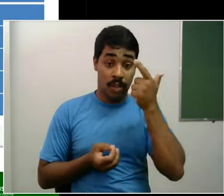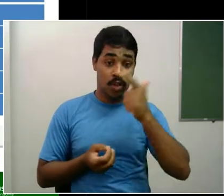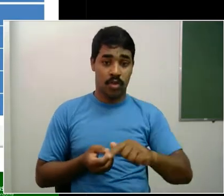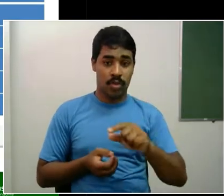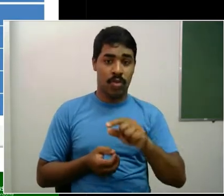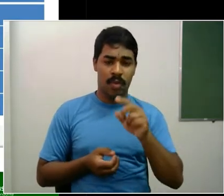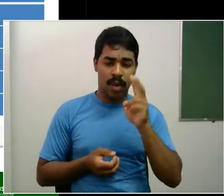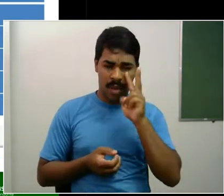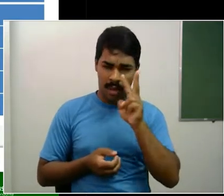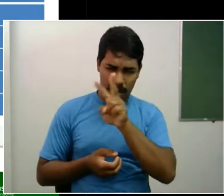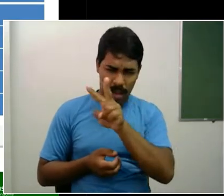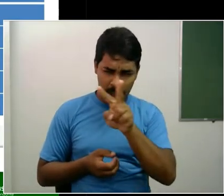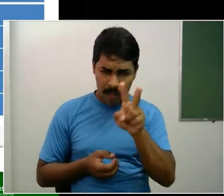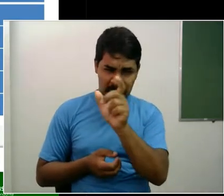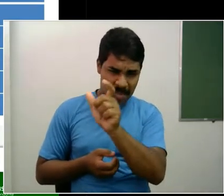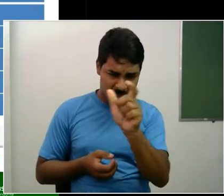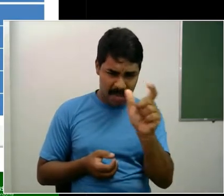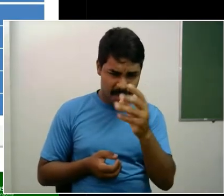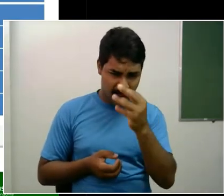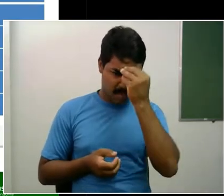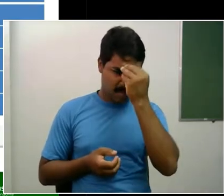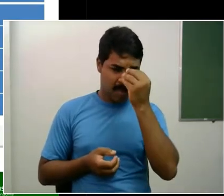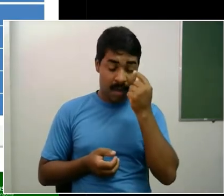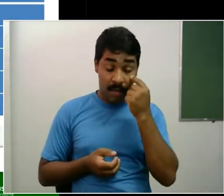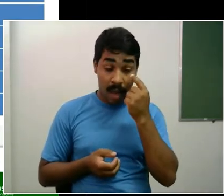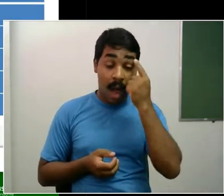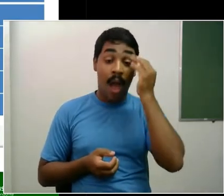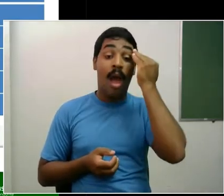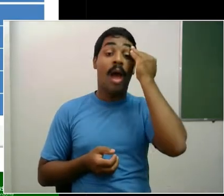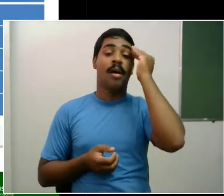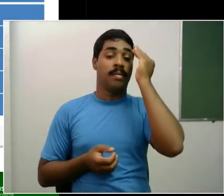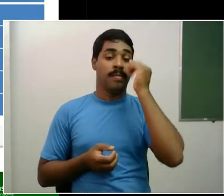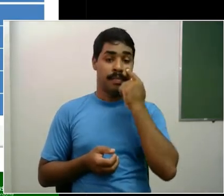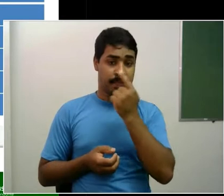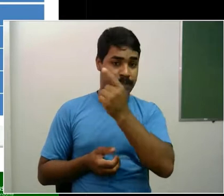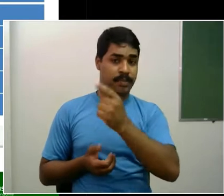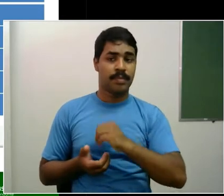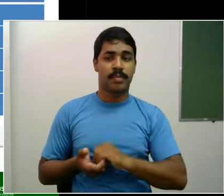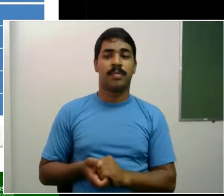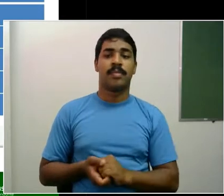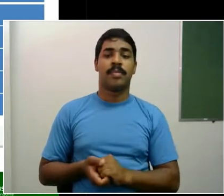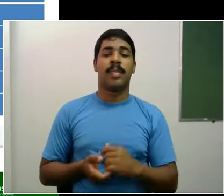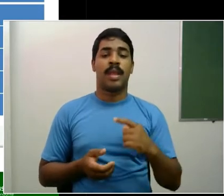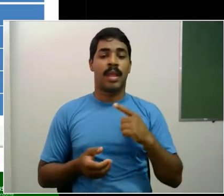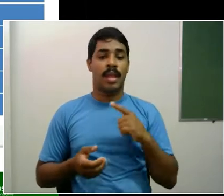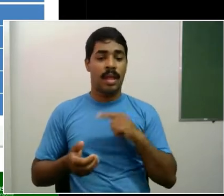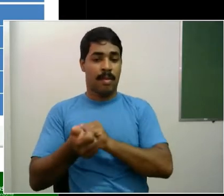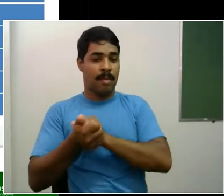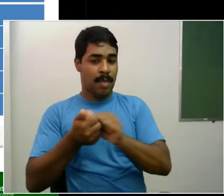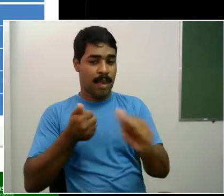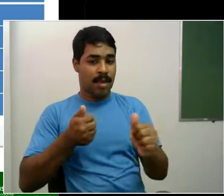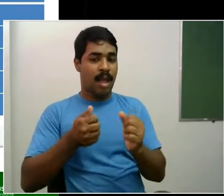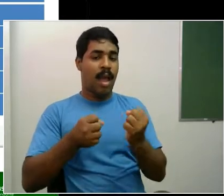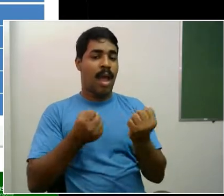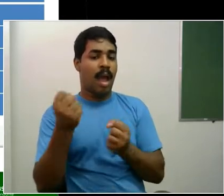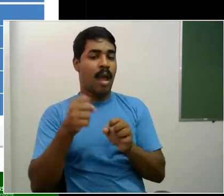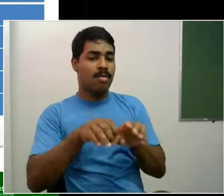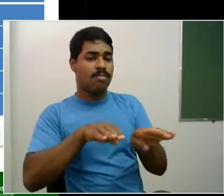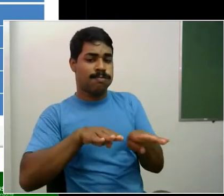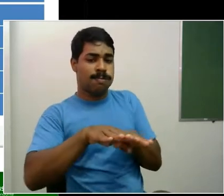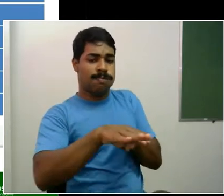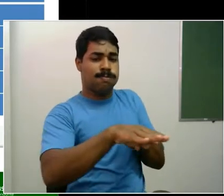prestar atenção em alguns detalhes, beleza? Olha só. Então, ao longo de uma pista de corrida de automóveis, existem 5 postos